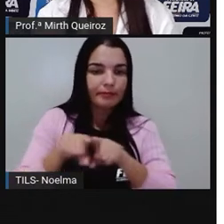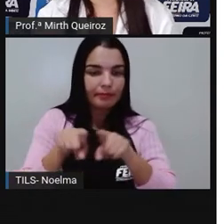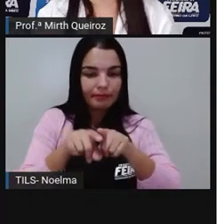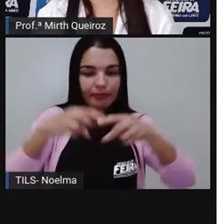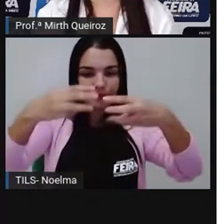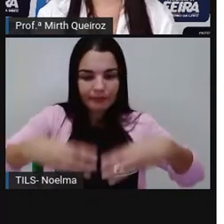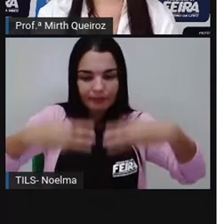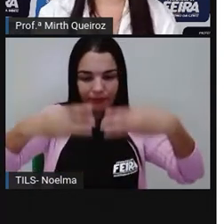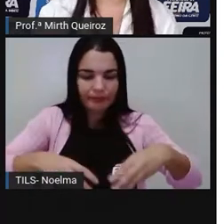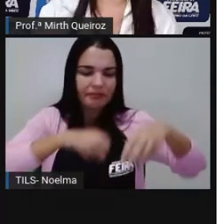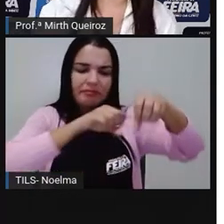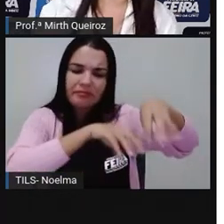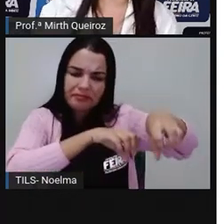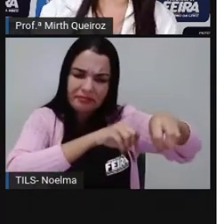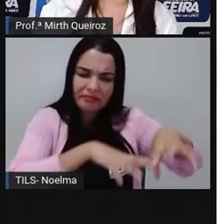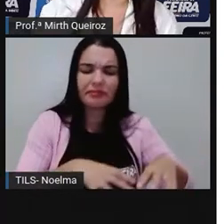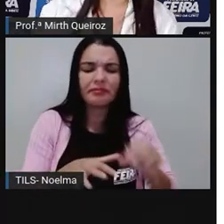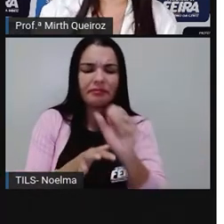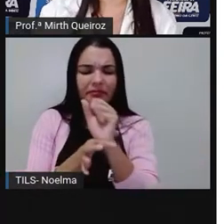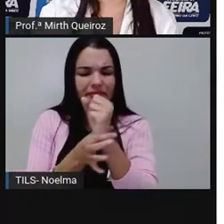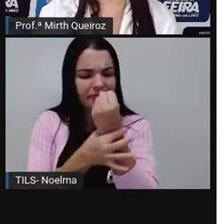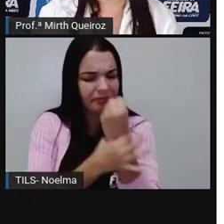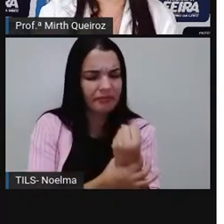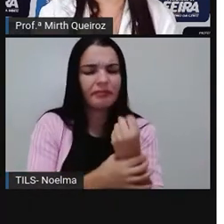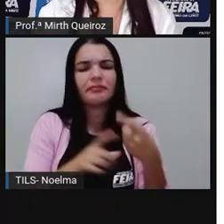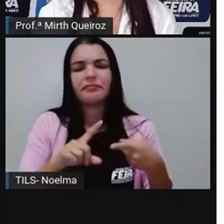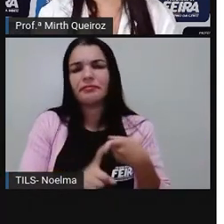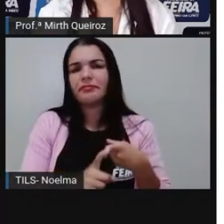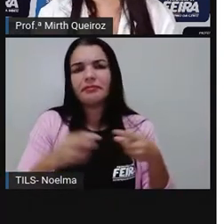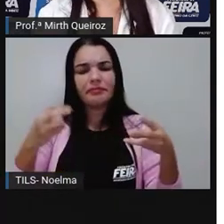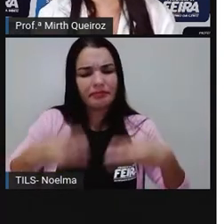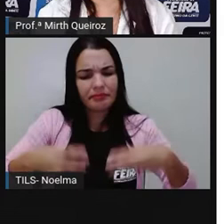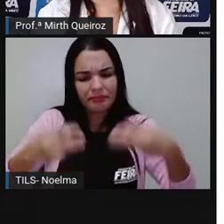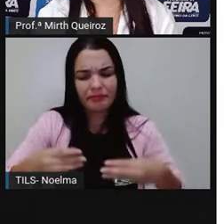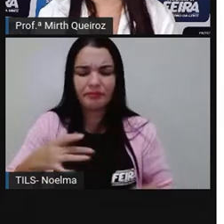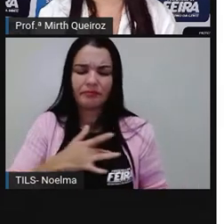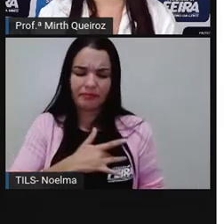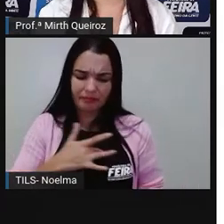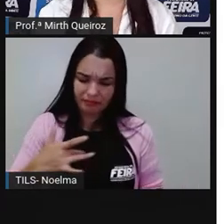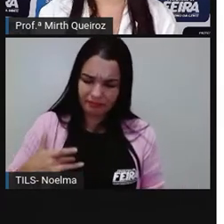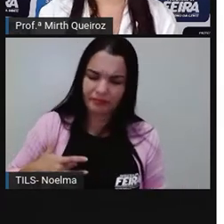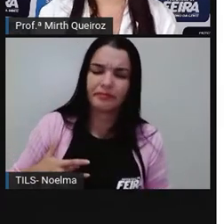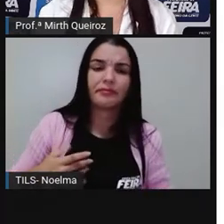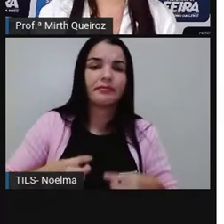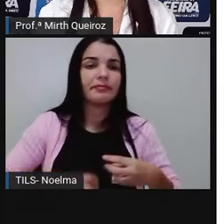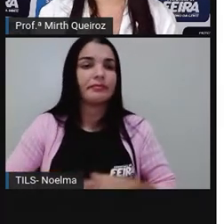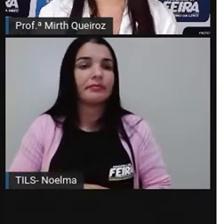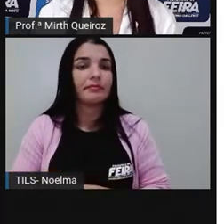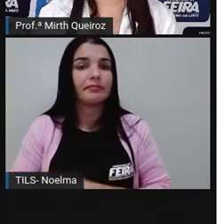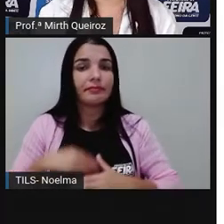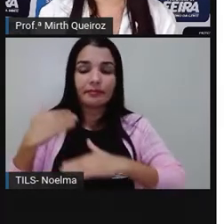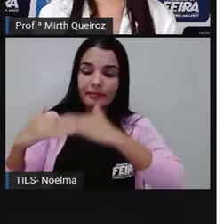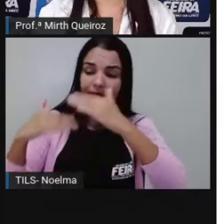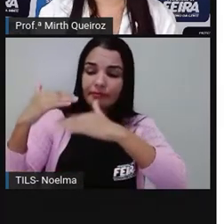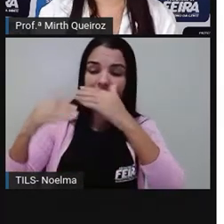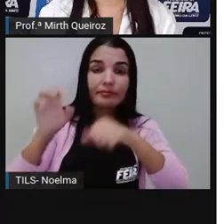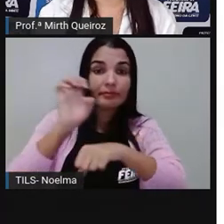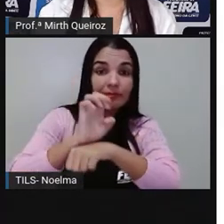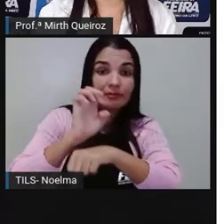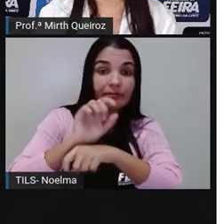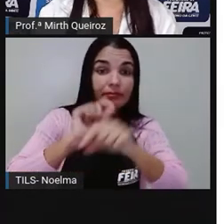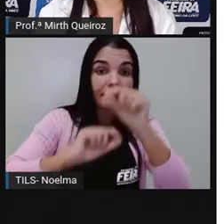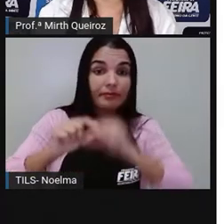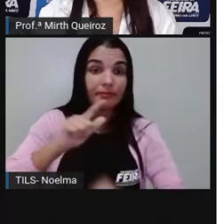ministro da Educação, ministro da Segurança Pública, ministro da Saúde. Em ordem estadual, nós vamos